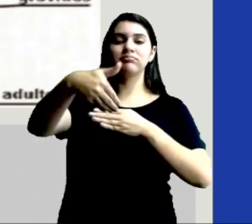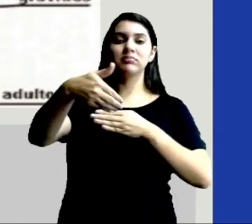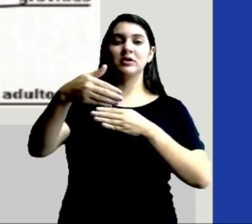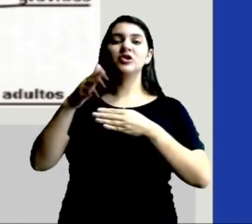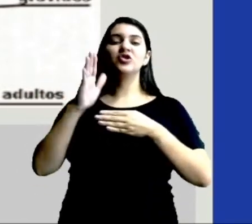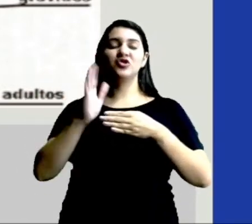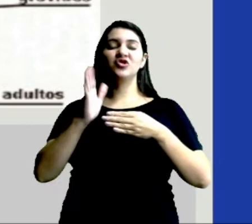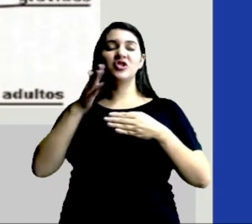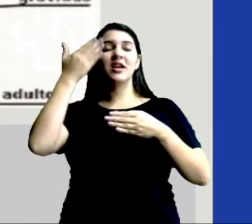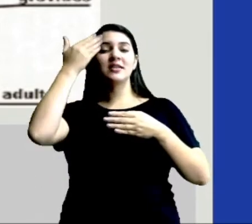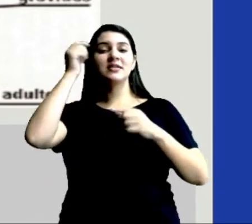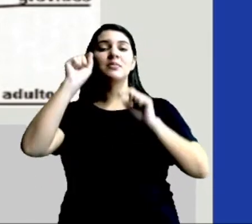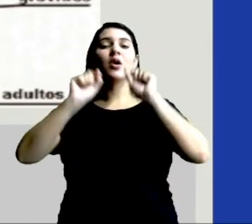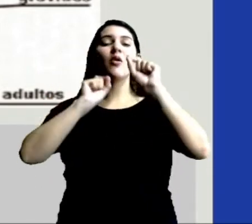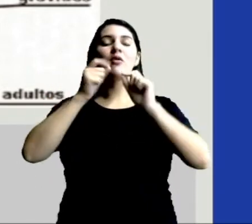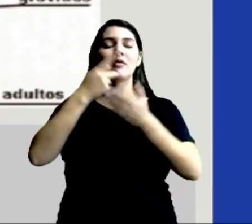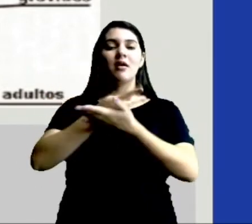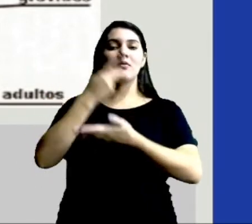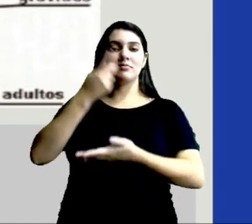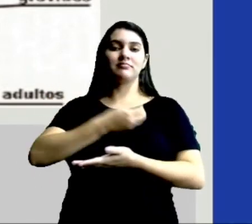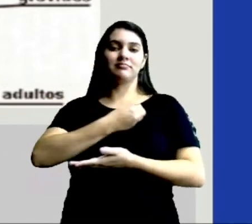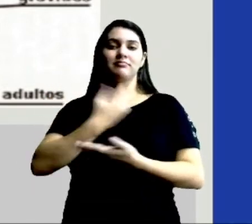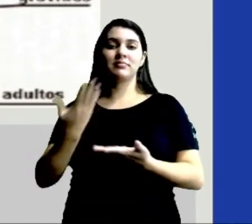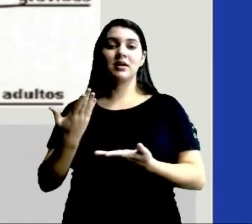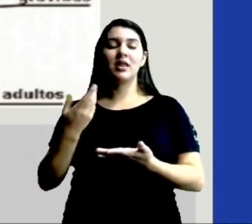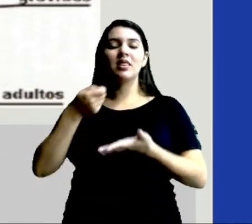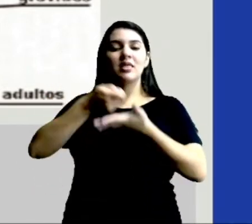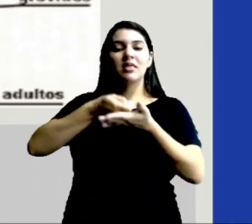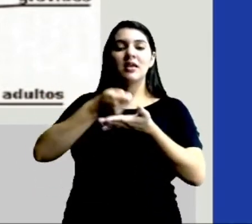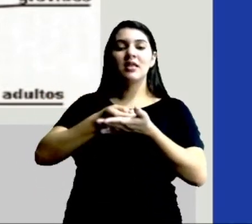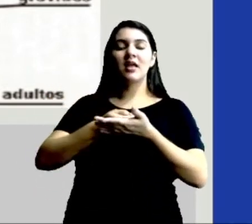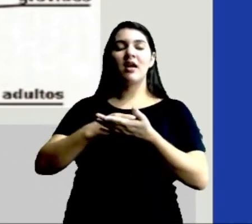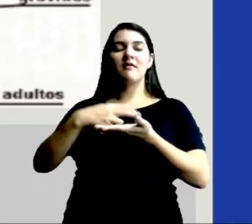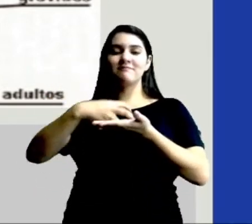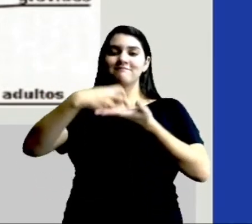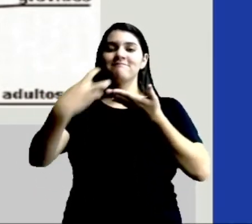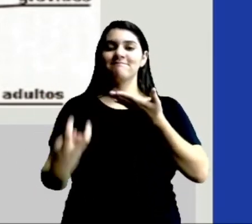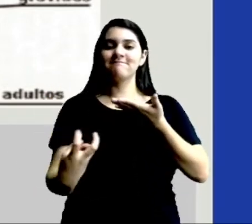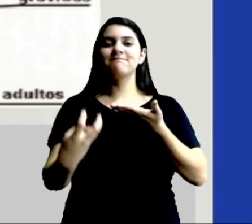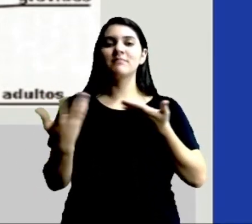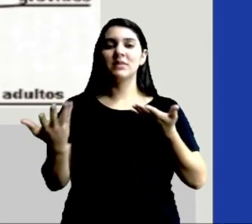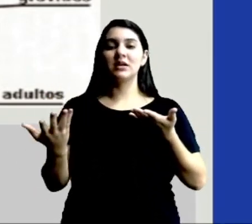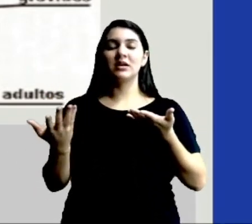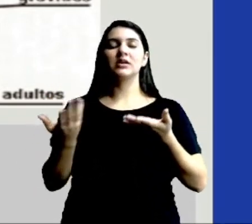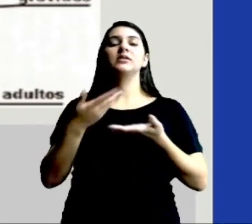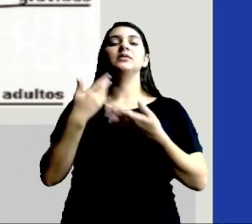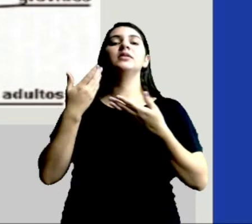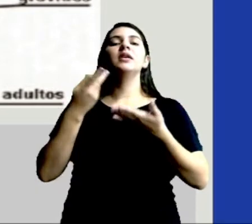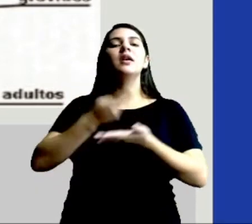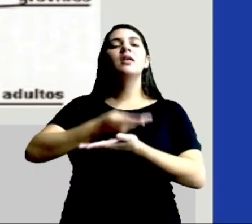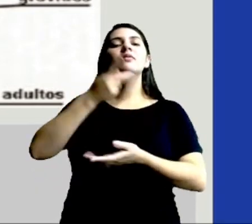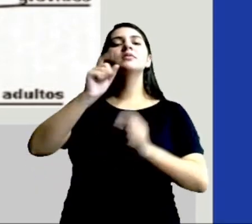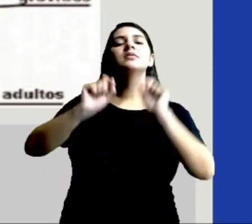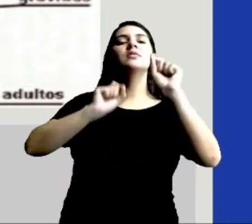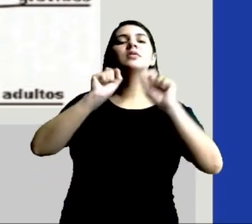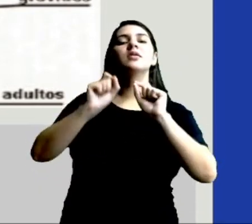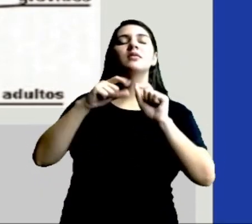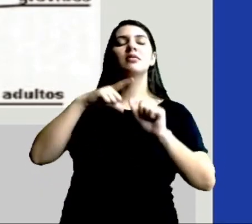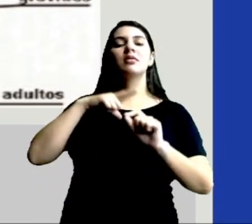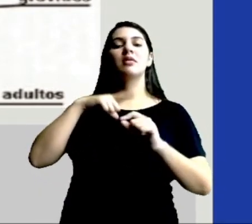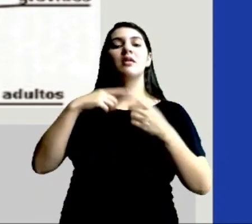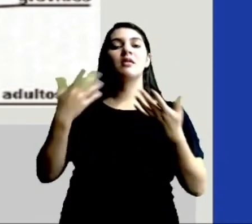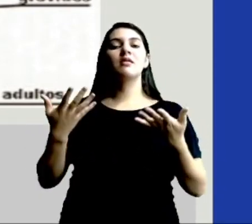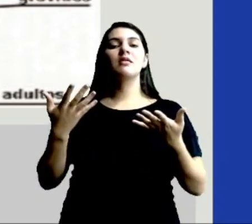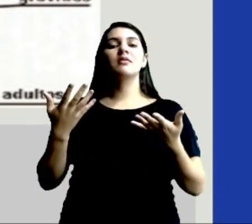esperavam eles em outras terras. Então, eles tentavam se matar muitas vezes. Então, acontecia isso de